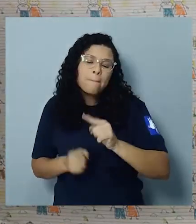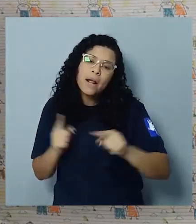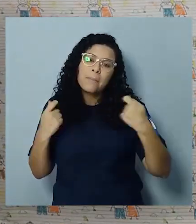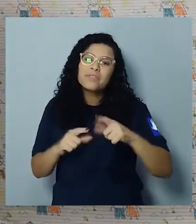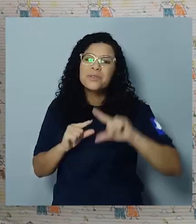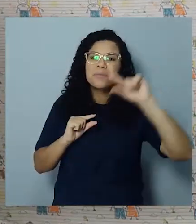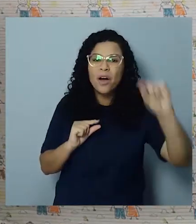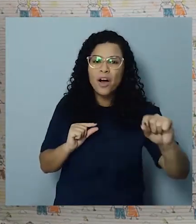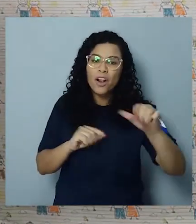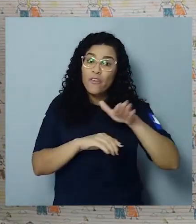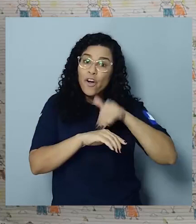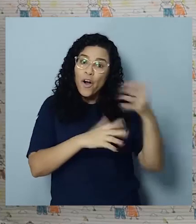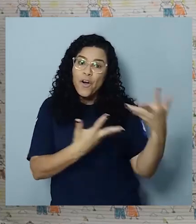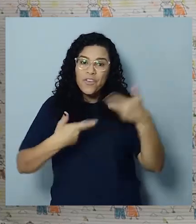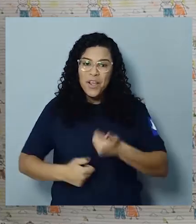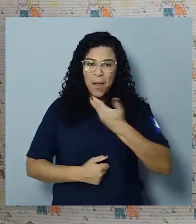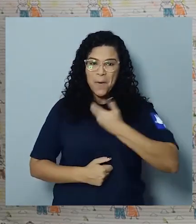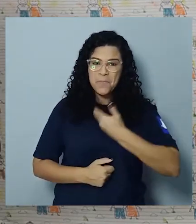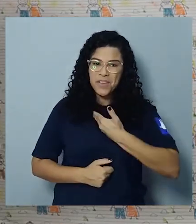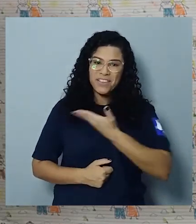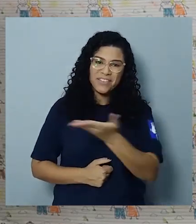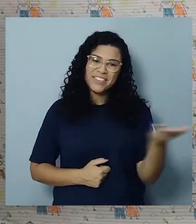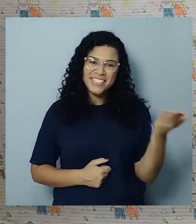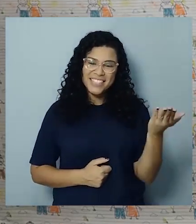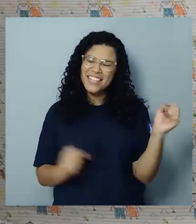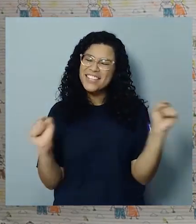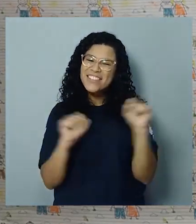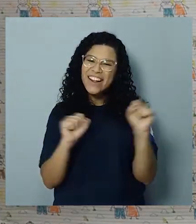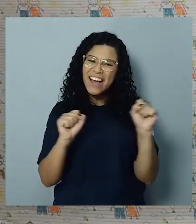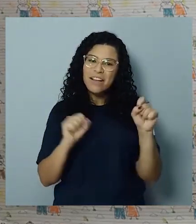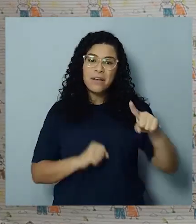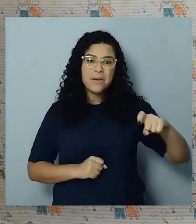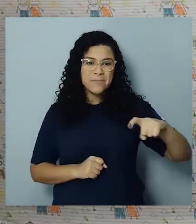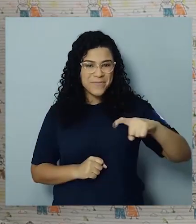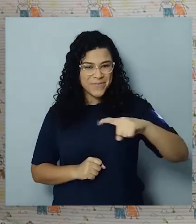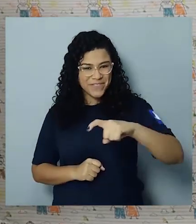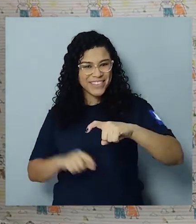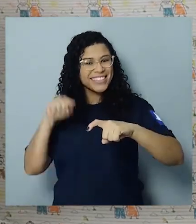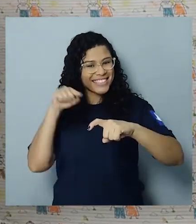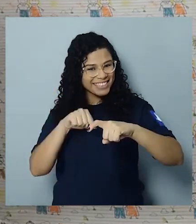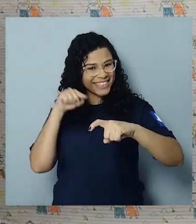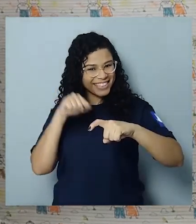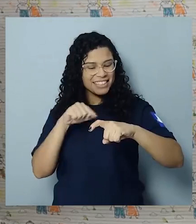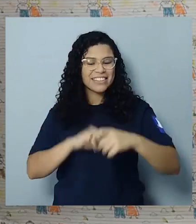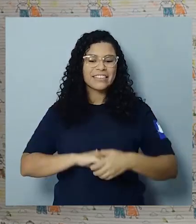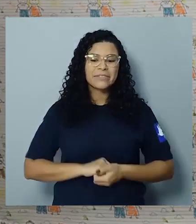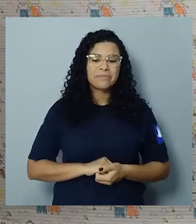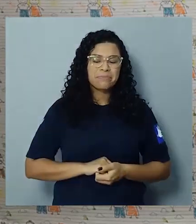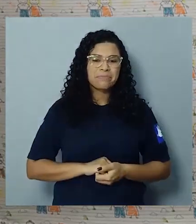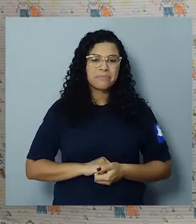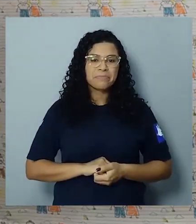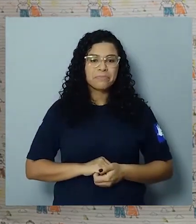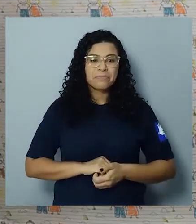se vou chamar uma amiga que vocês vão adorar toda a minhoca Dona minhoca